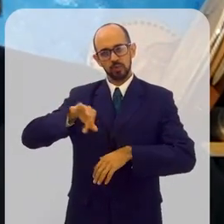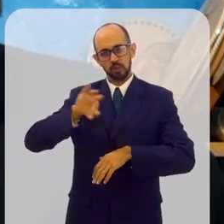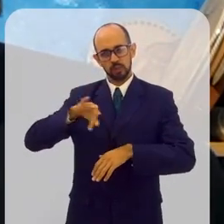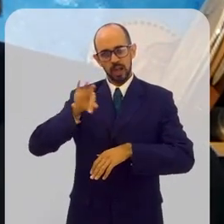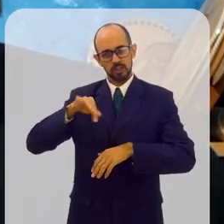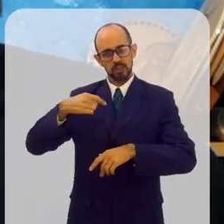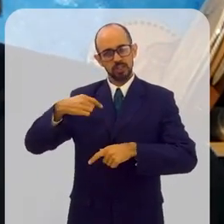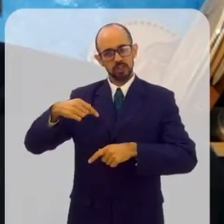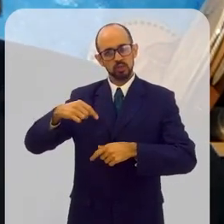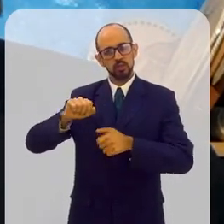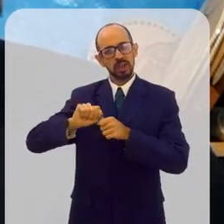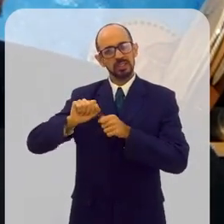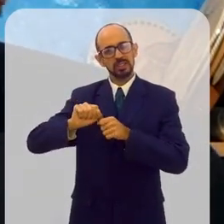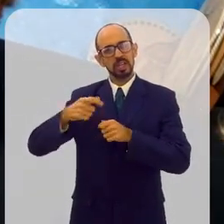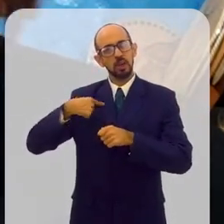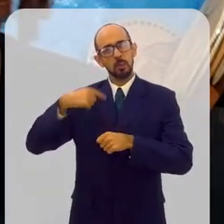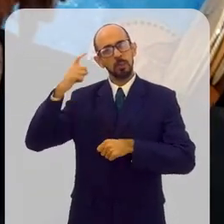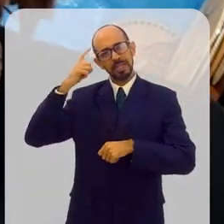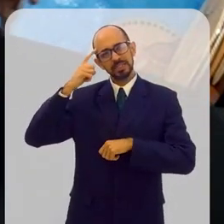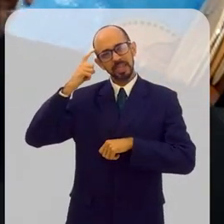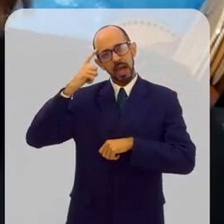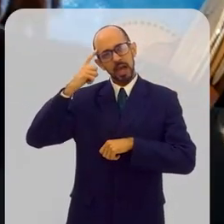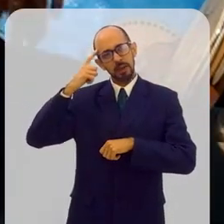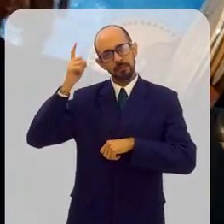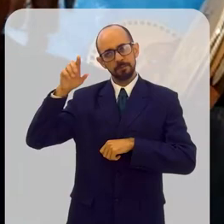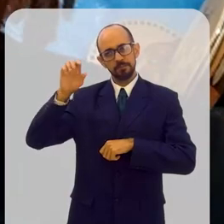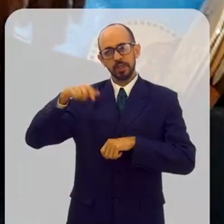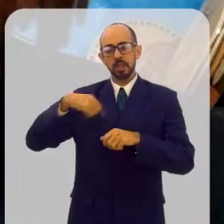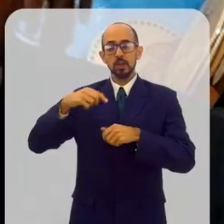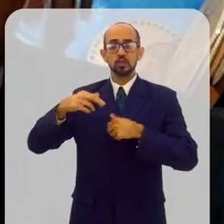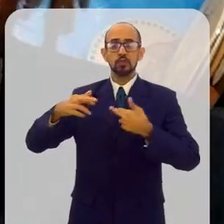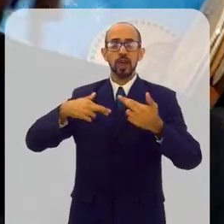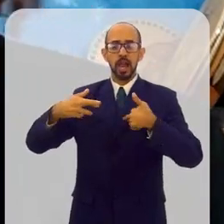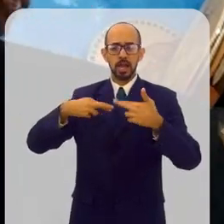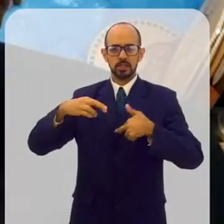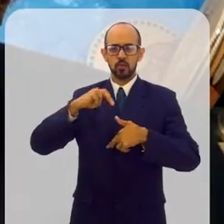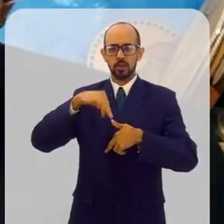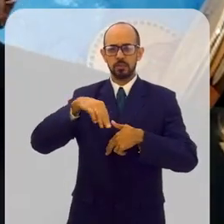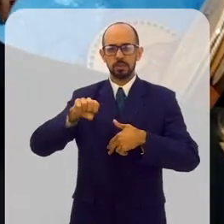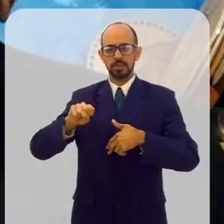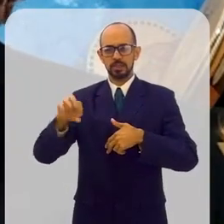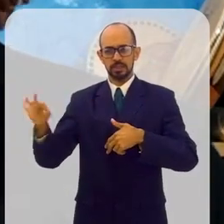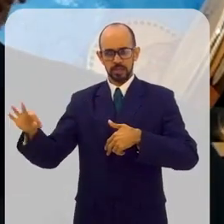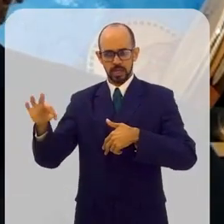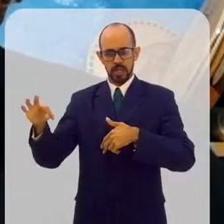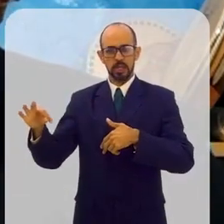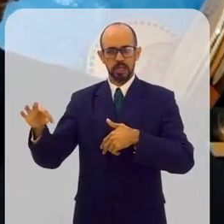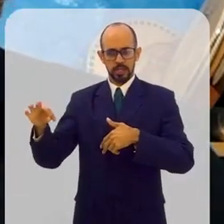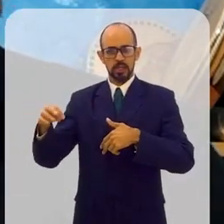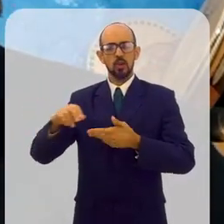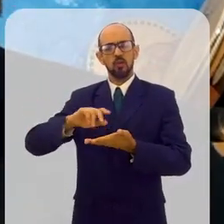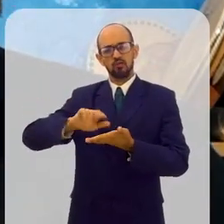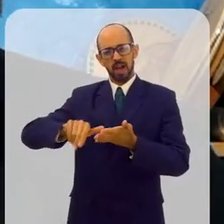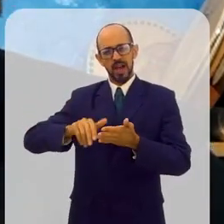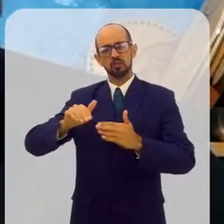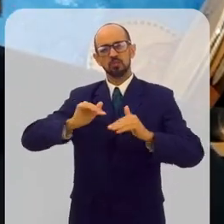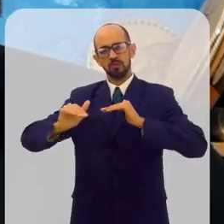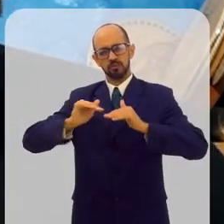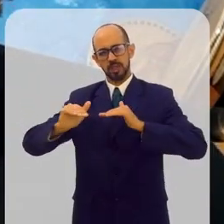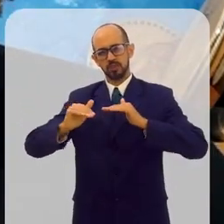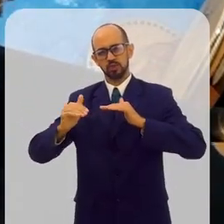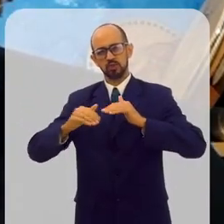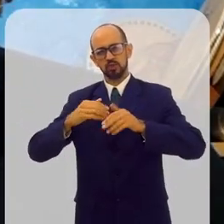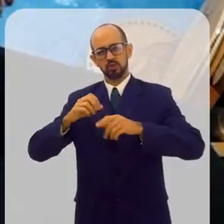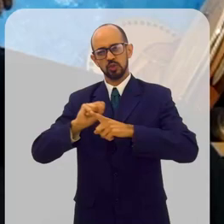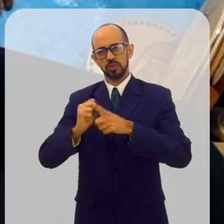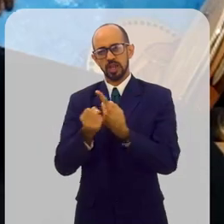né? E isso me provocava muito. Nesse momento também tive relação com o MST, com outros movimentos sociais, né, de juventude,